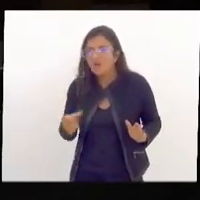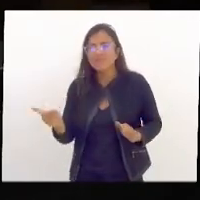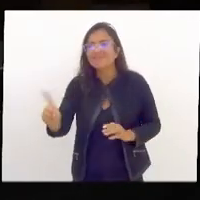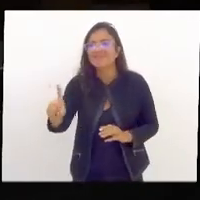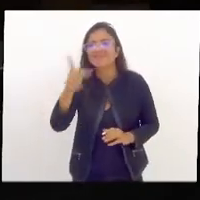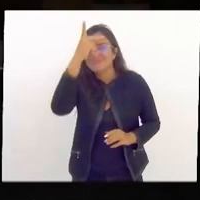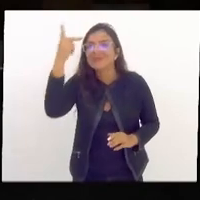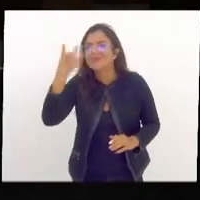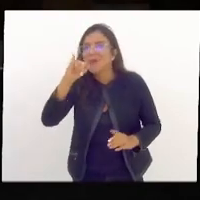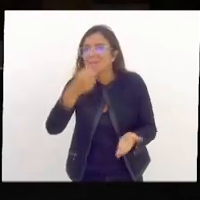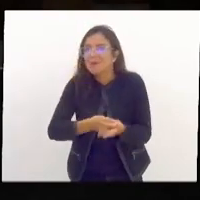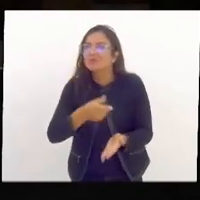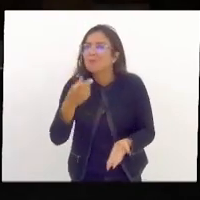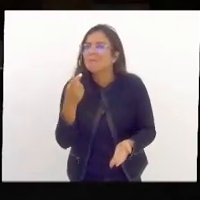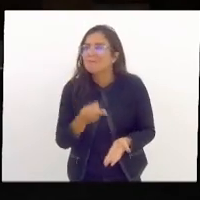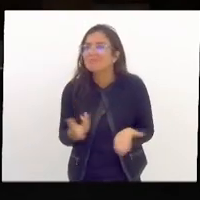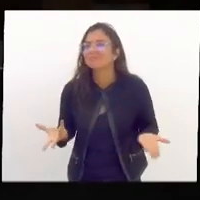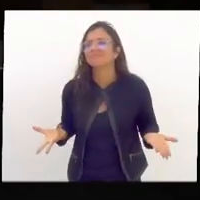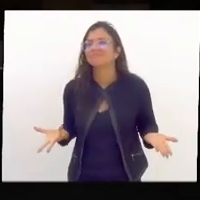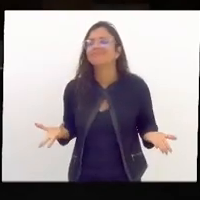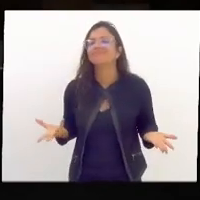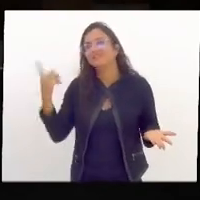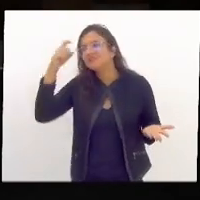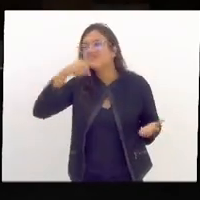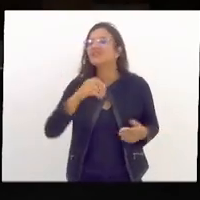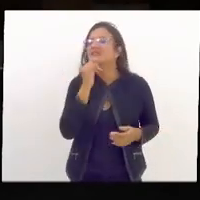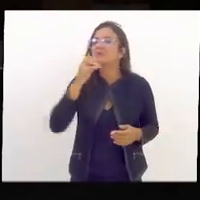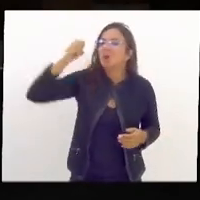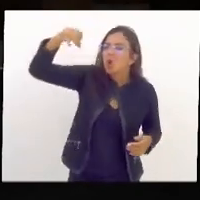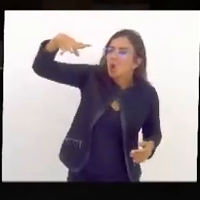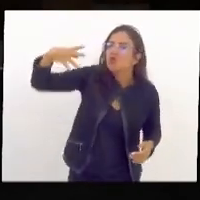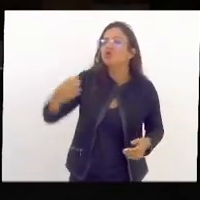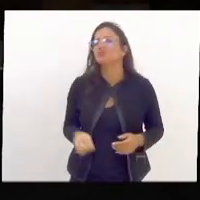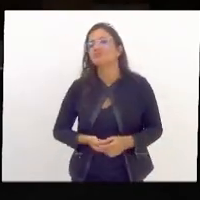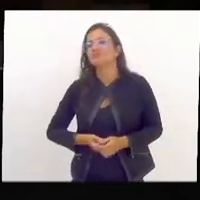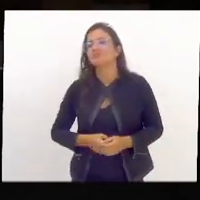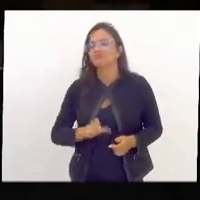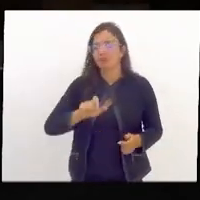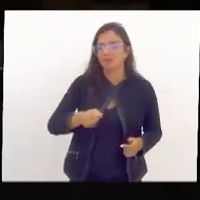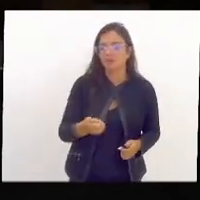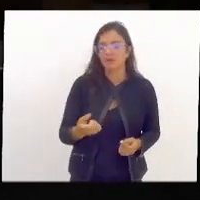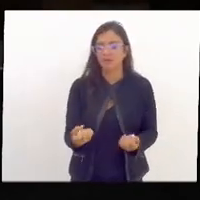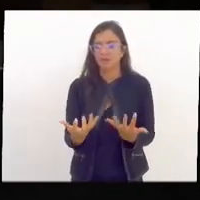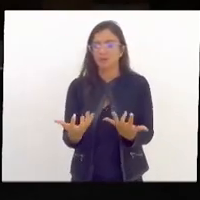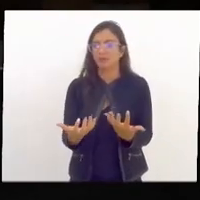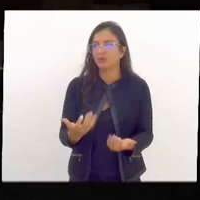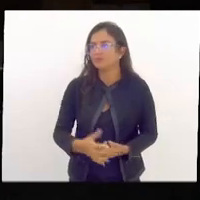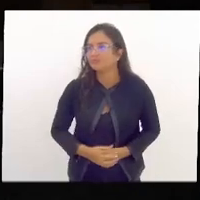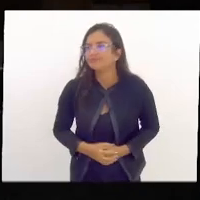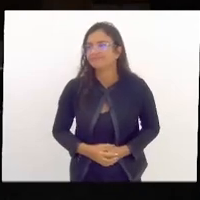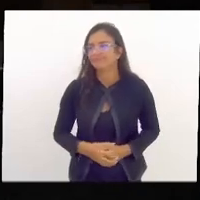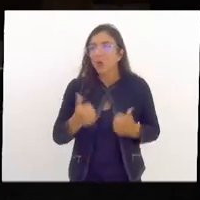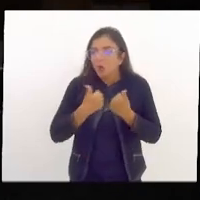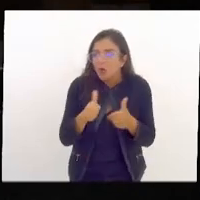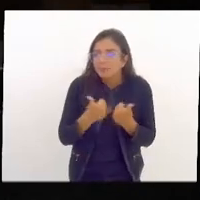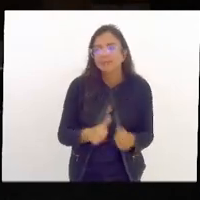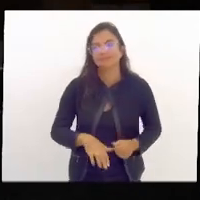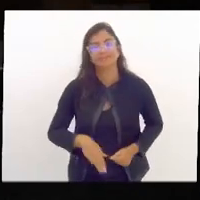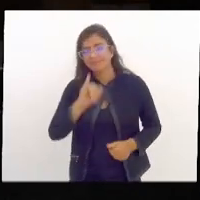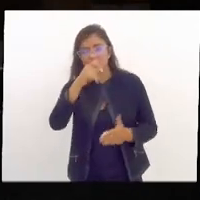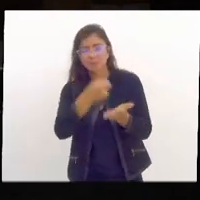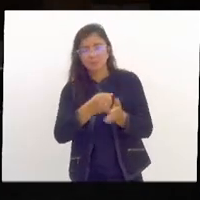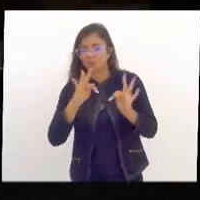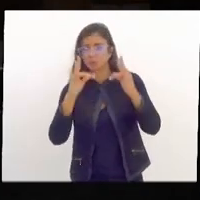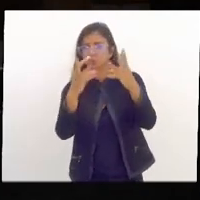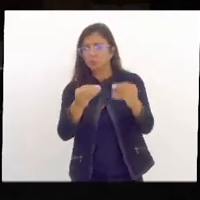que paga imposto. De cada luz que você acende, o fogão que você acende, o ônibus que você paga imposto de tudo. Então, esses